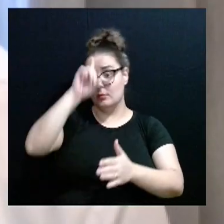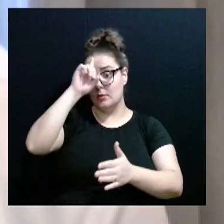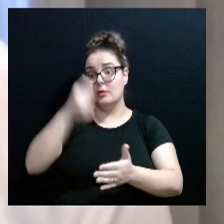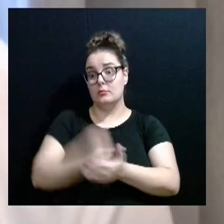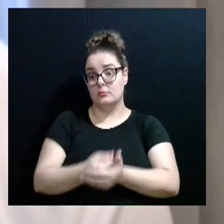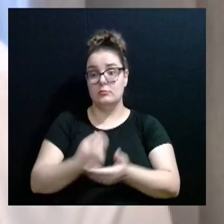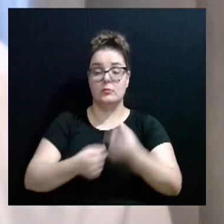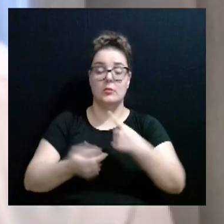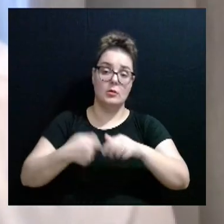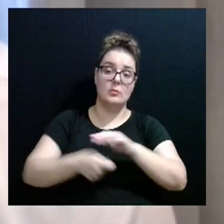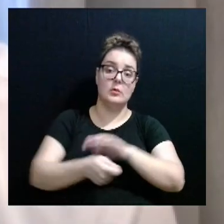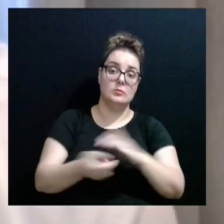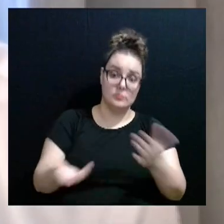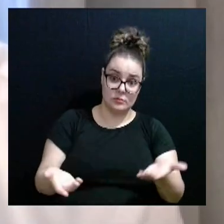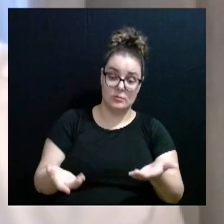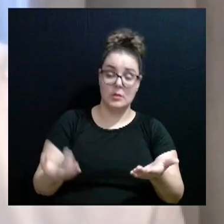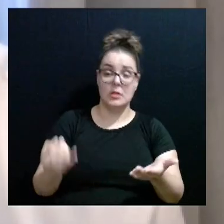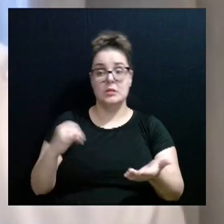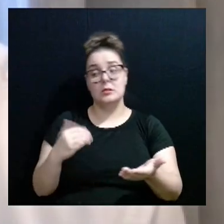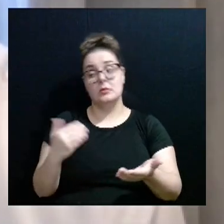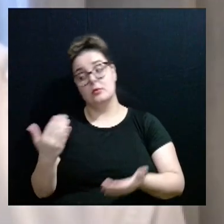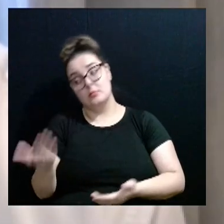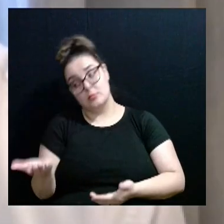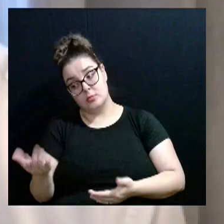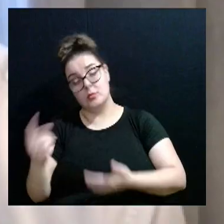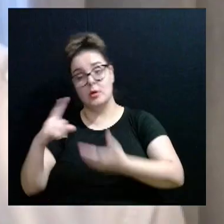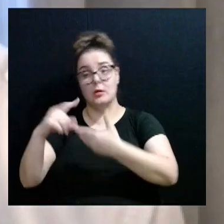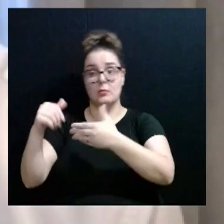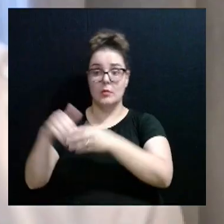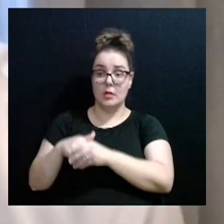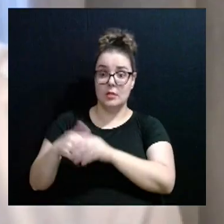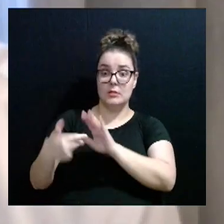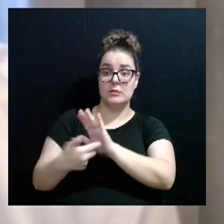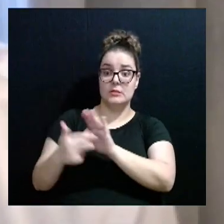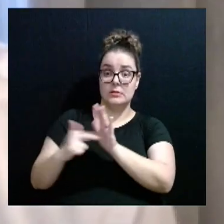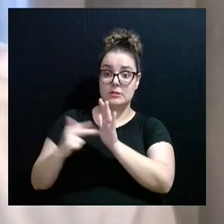né? Se, por um lado, eleição significa